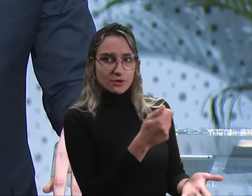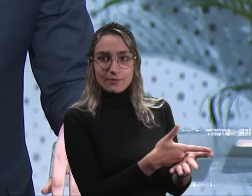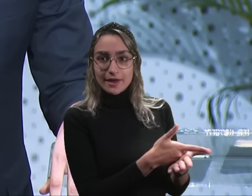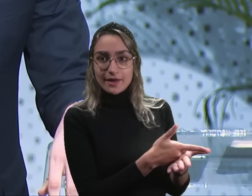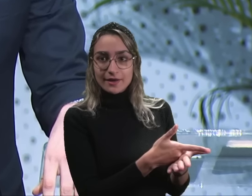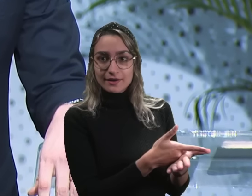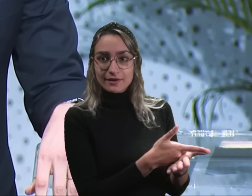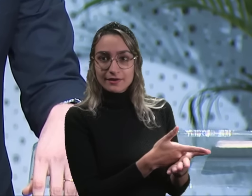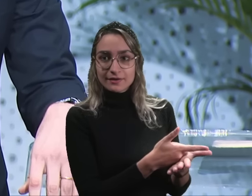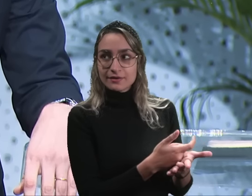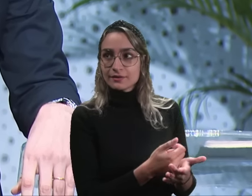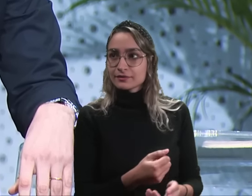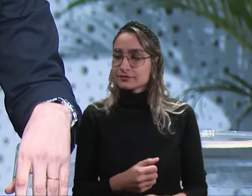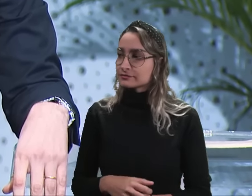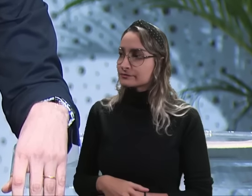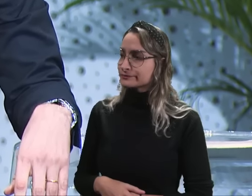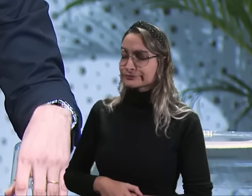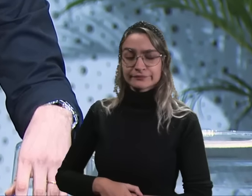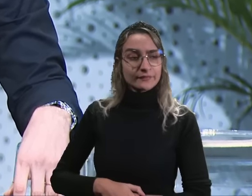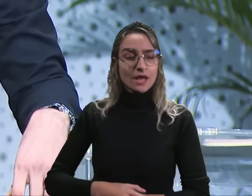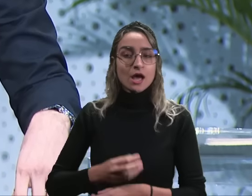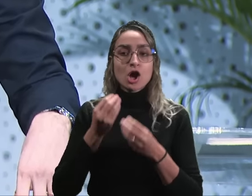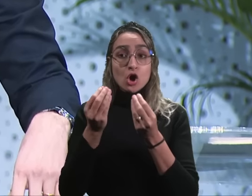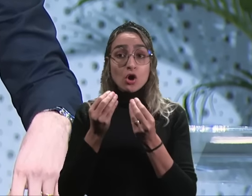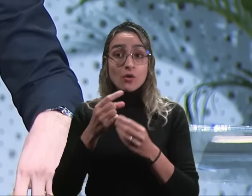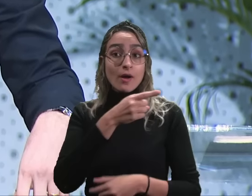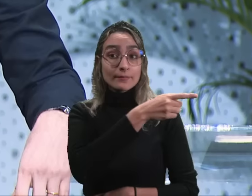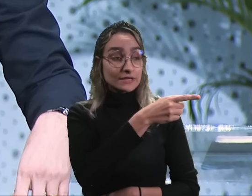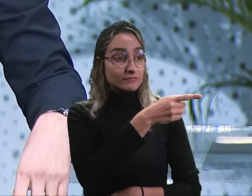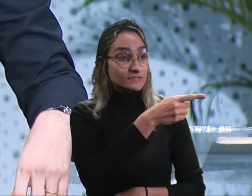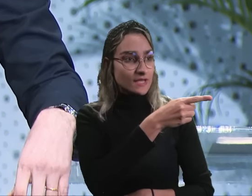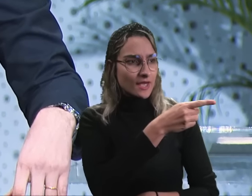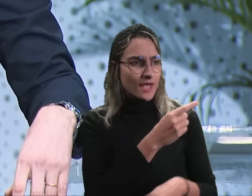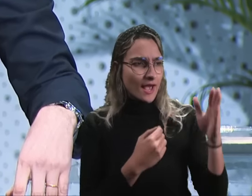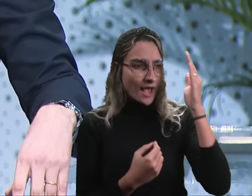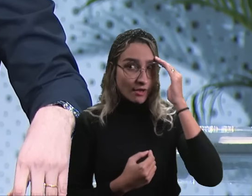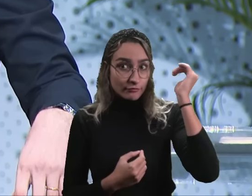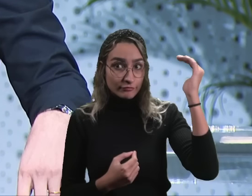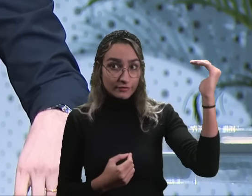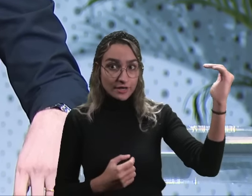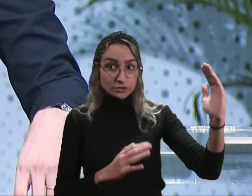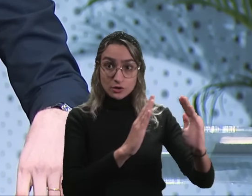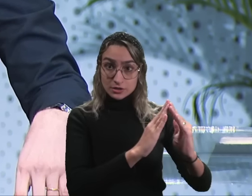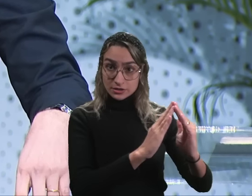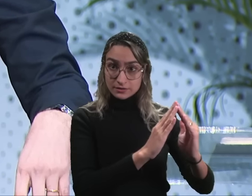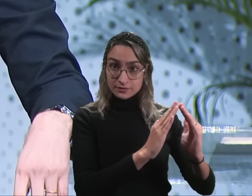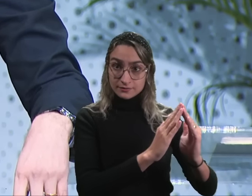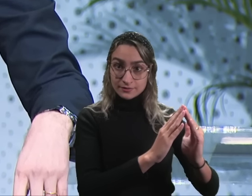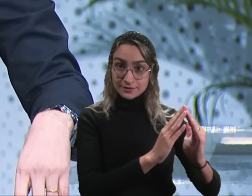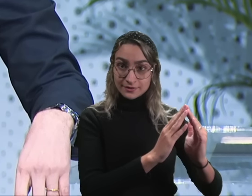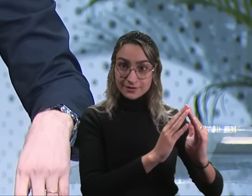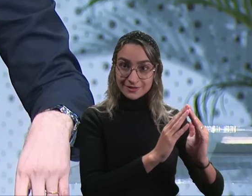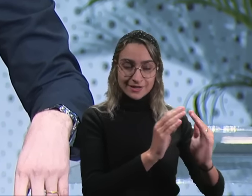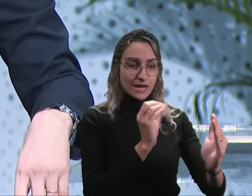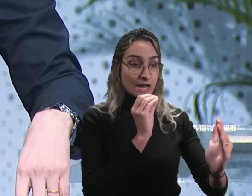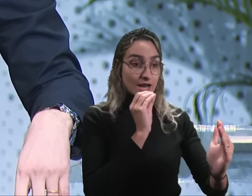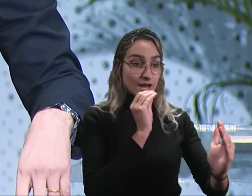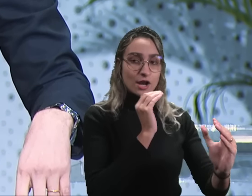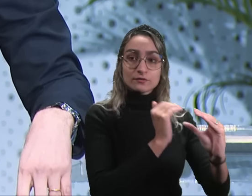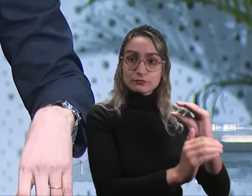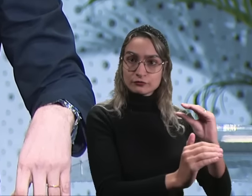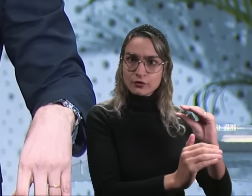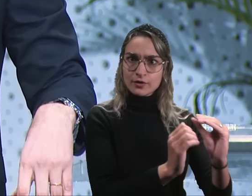que saiu de New bedford e viajou todos os Sete Mares desse mundo Você saiu de casa para comprar 2 kg de farinha o que acontece